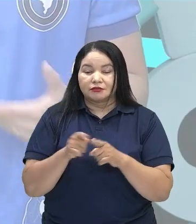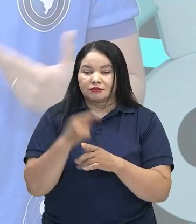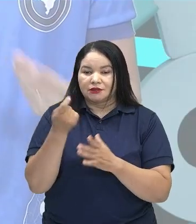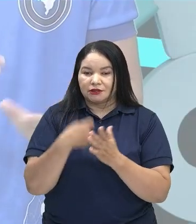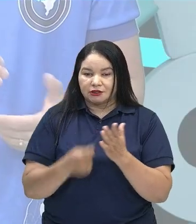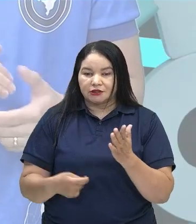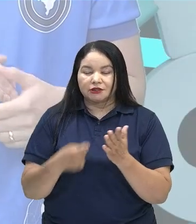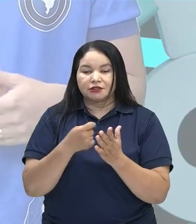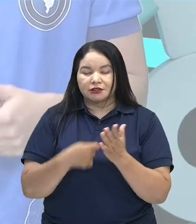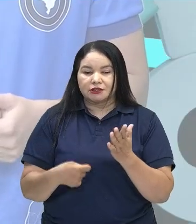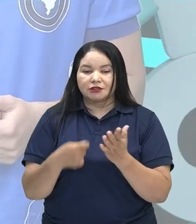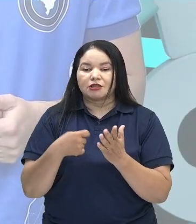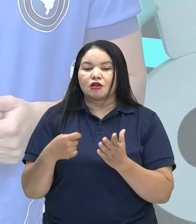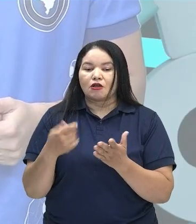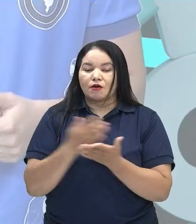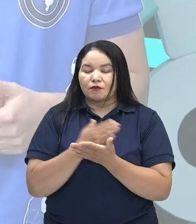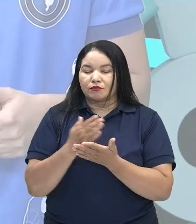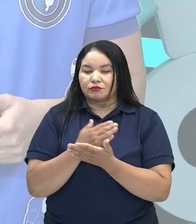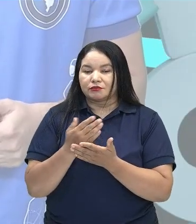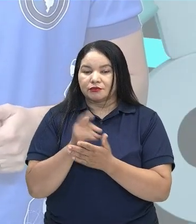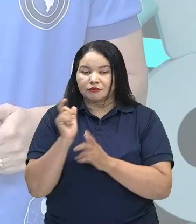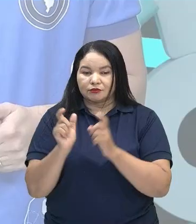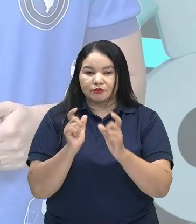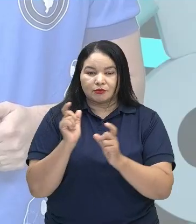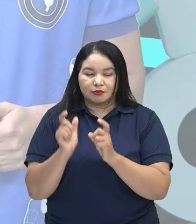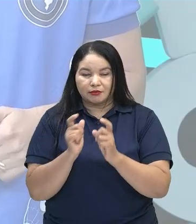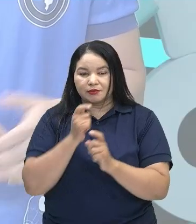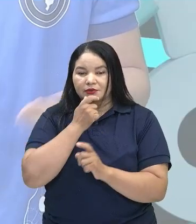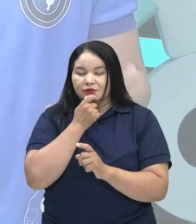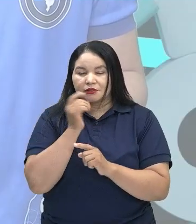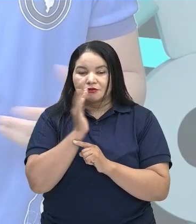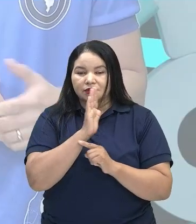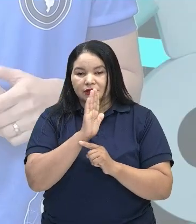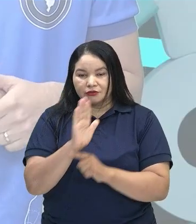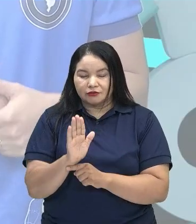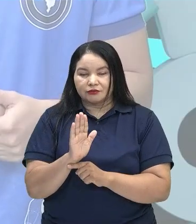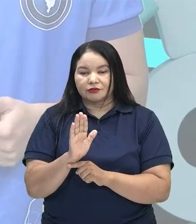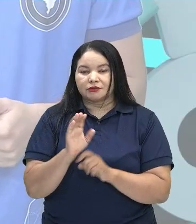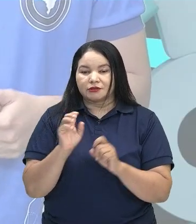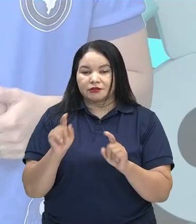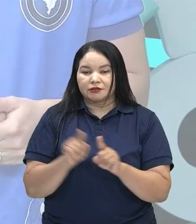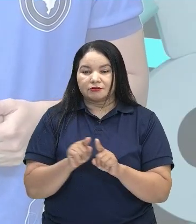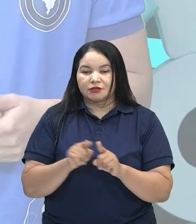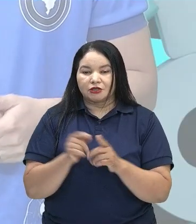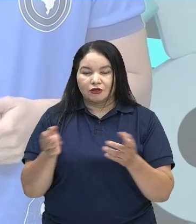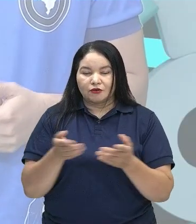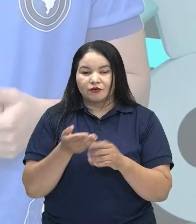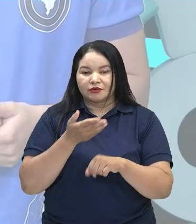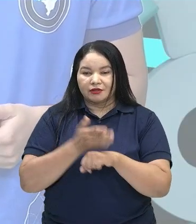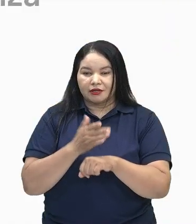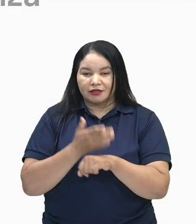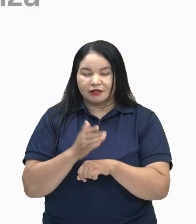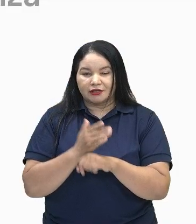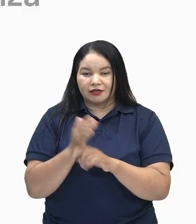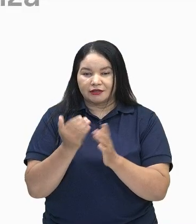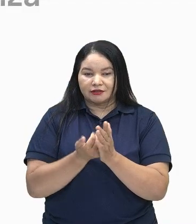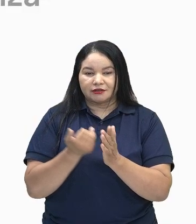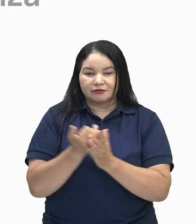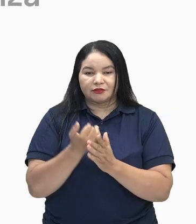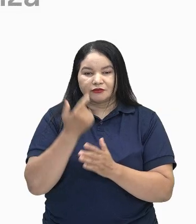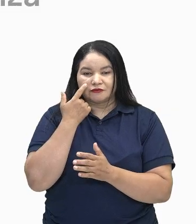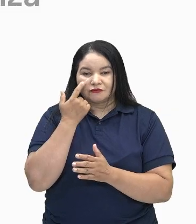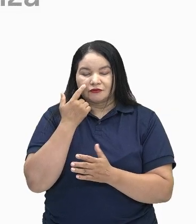Muitas expressões aqui vão nos ajudar nesse sentido e eu quero colocar tudo isso em prática com você agora. Nós